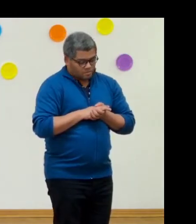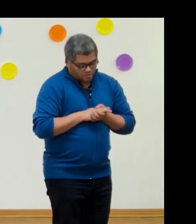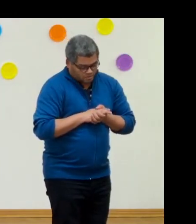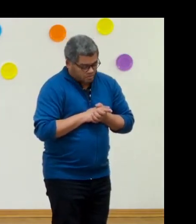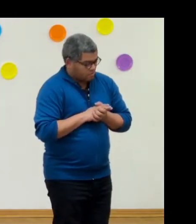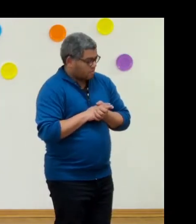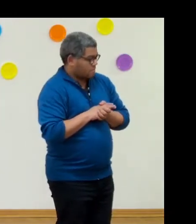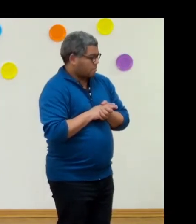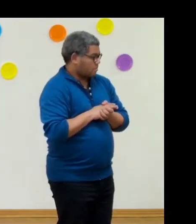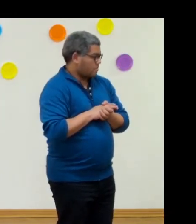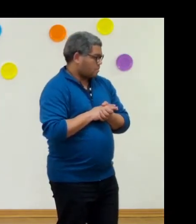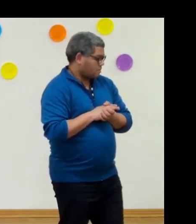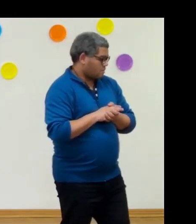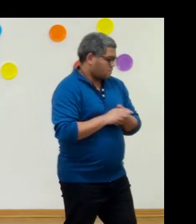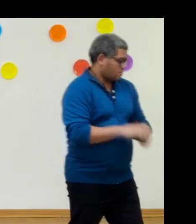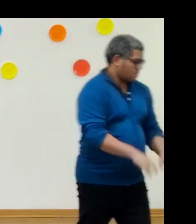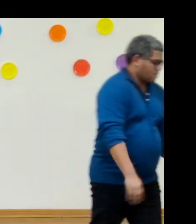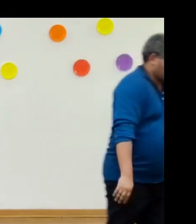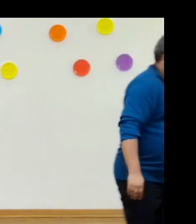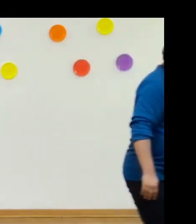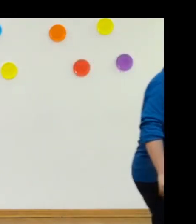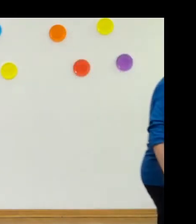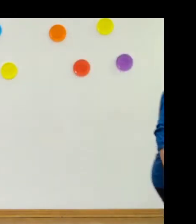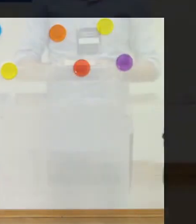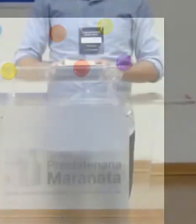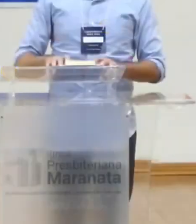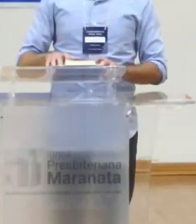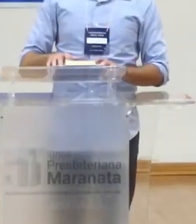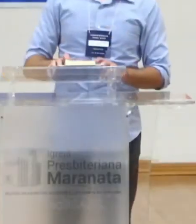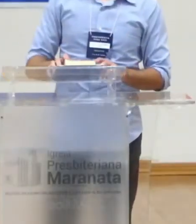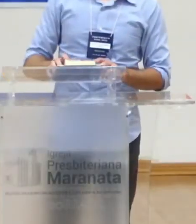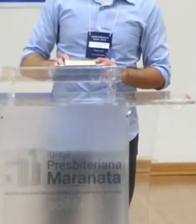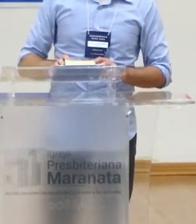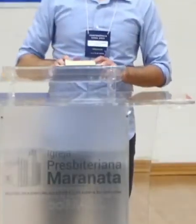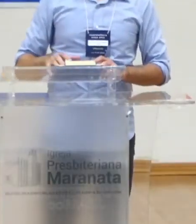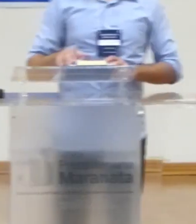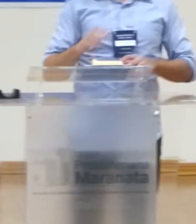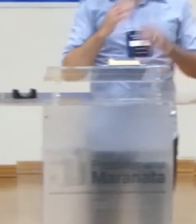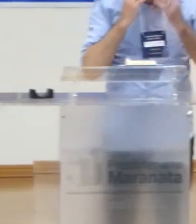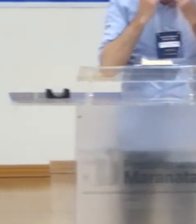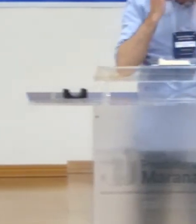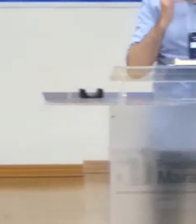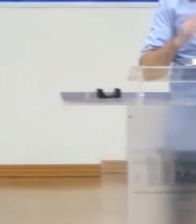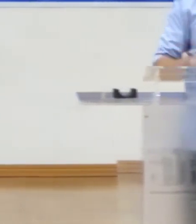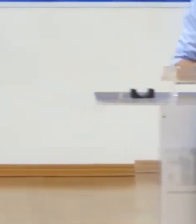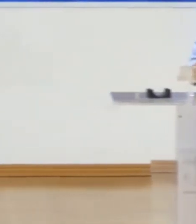A gente nem tá vendo o relógio. Imagina, já passou a metade da semana.